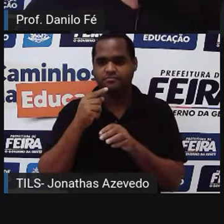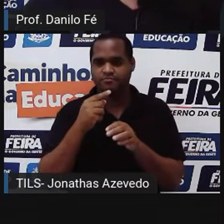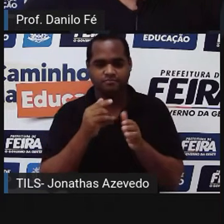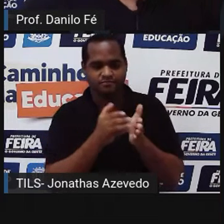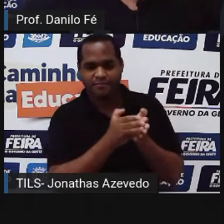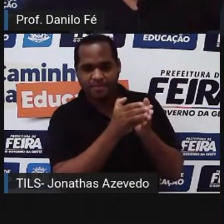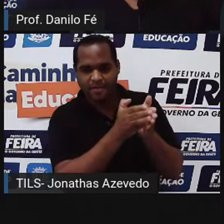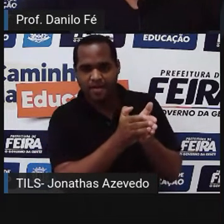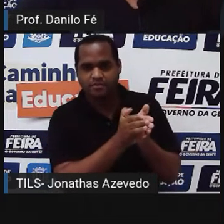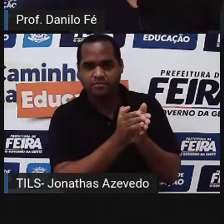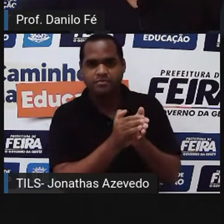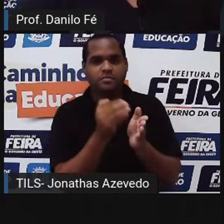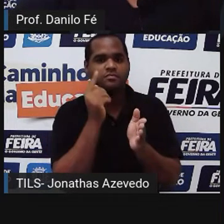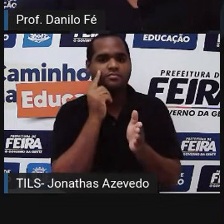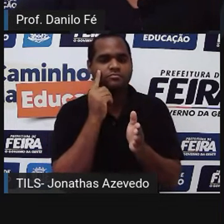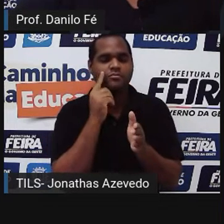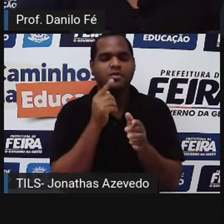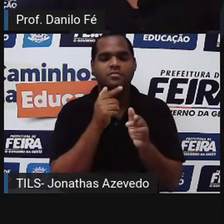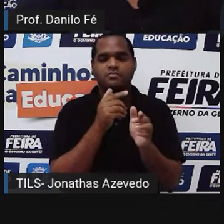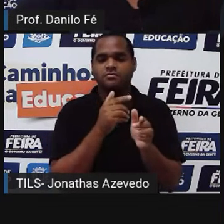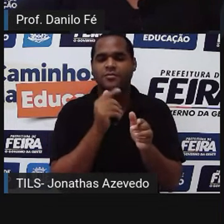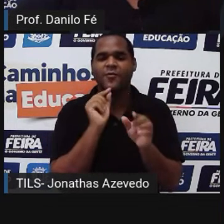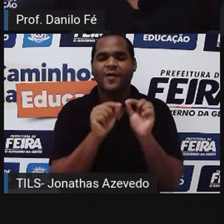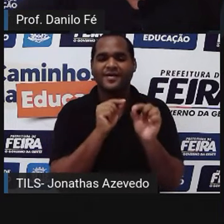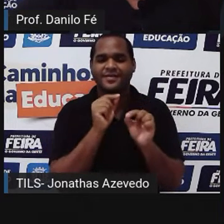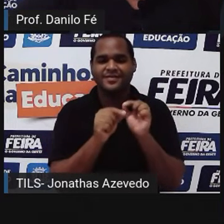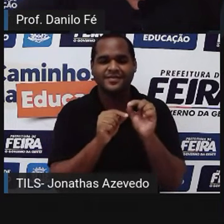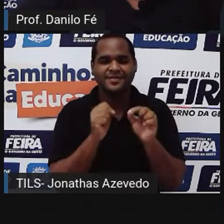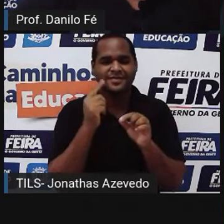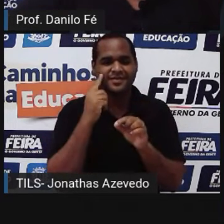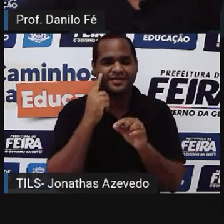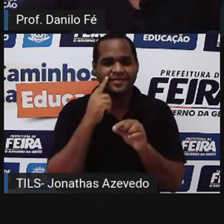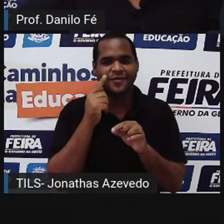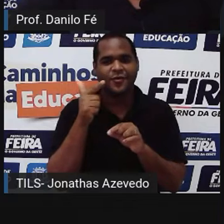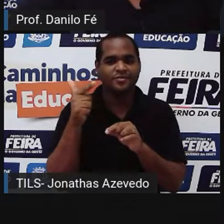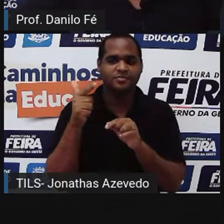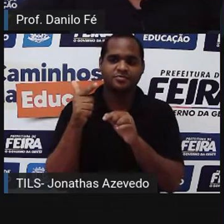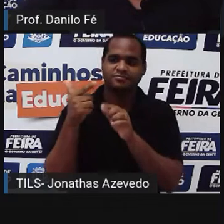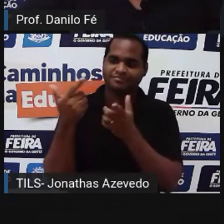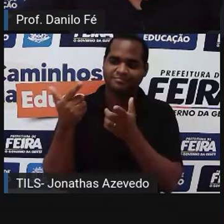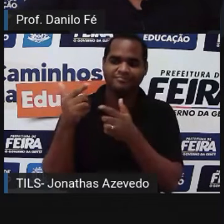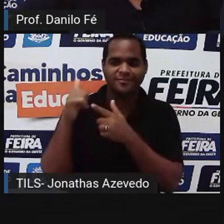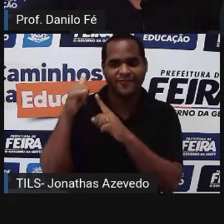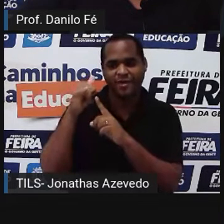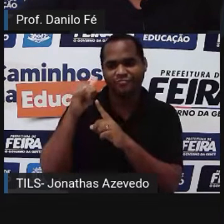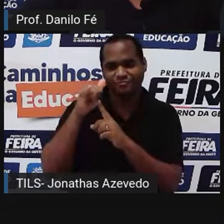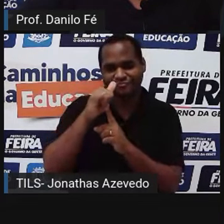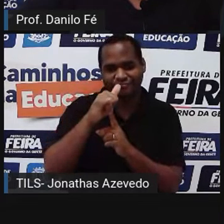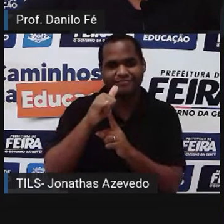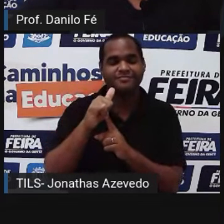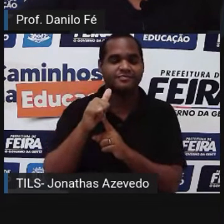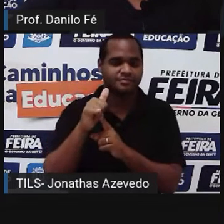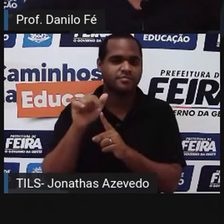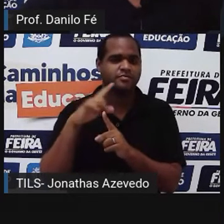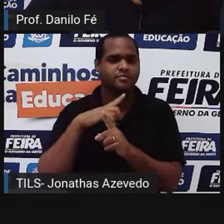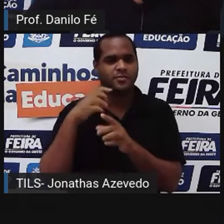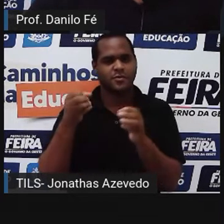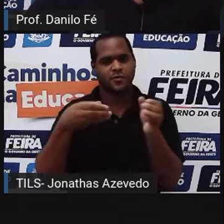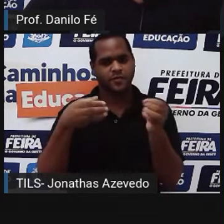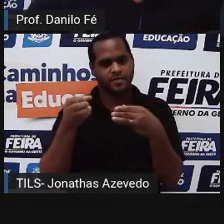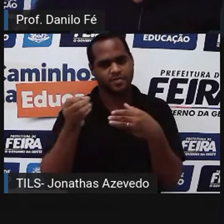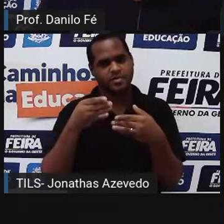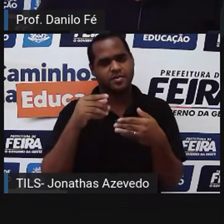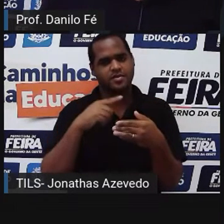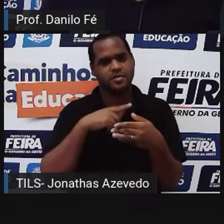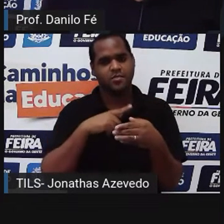uma arma se destaca, que era a figura do porta-aviões, que também é uma inovação, né? Até